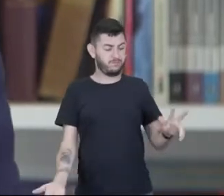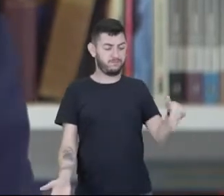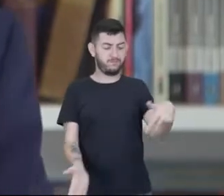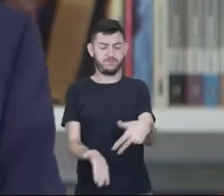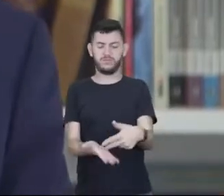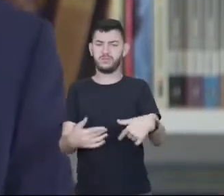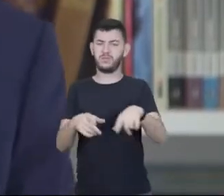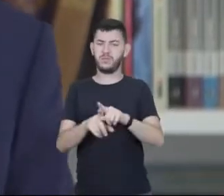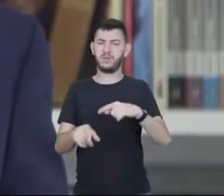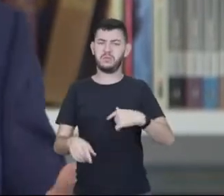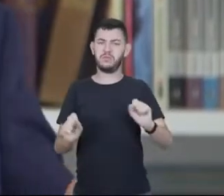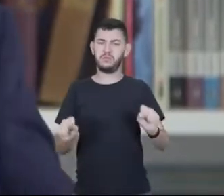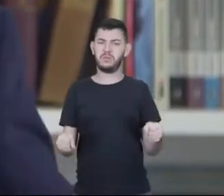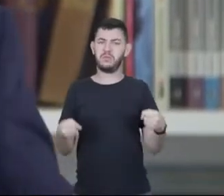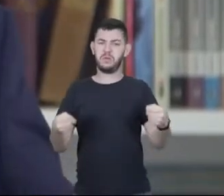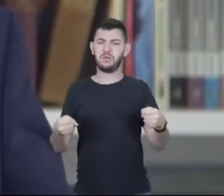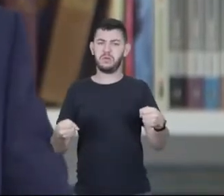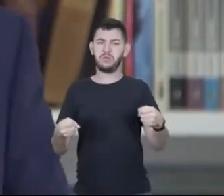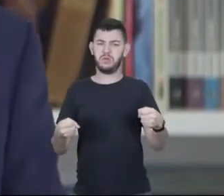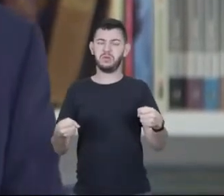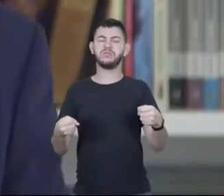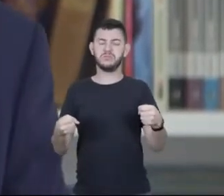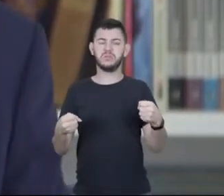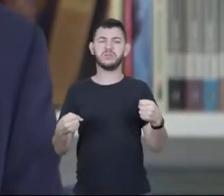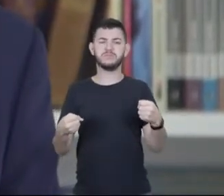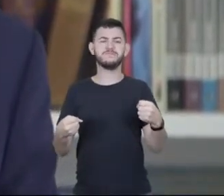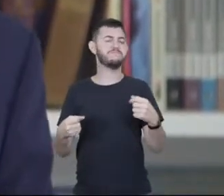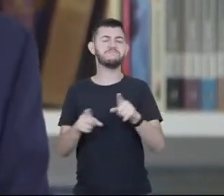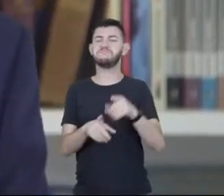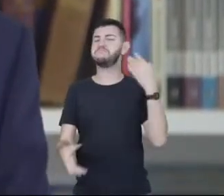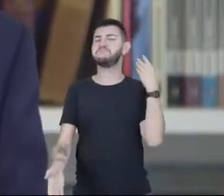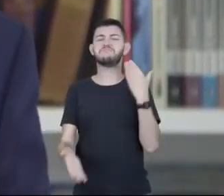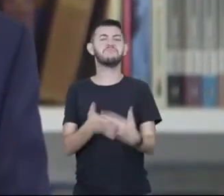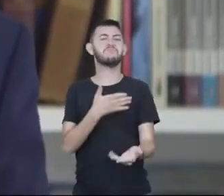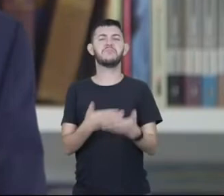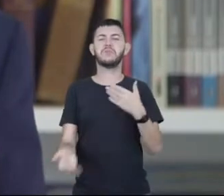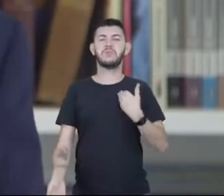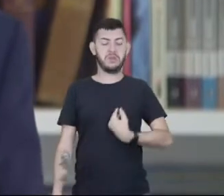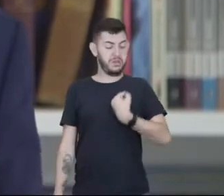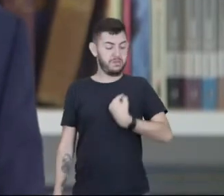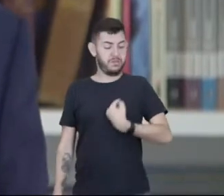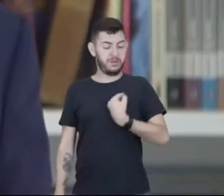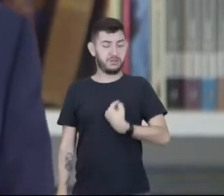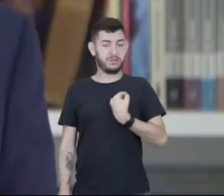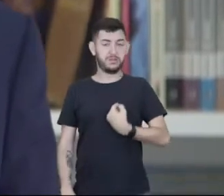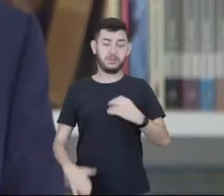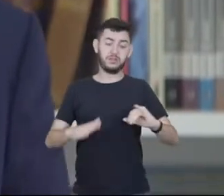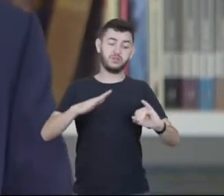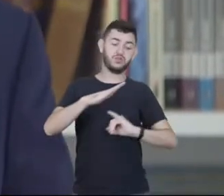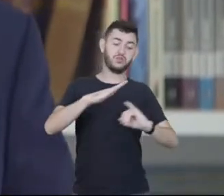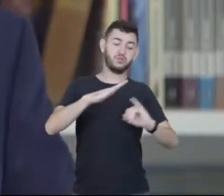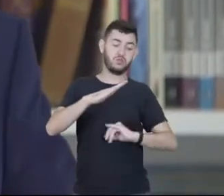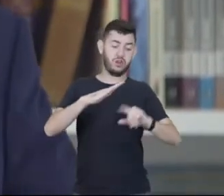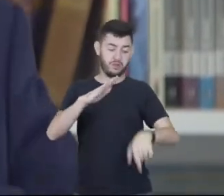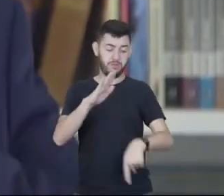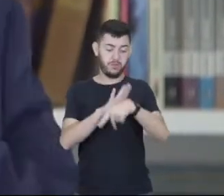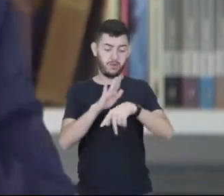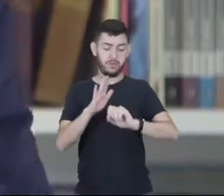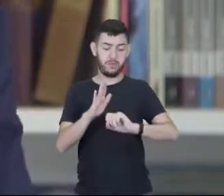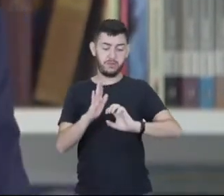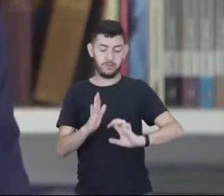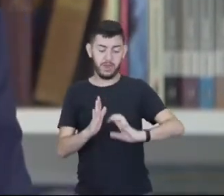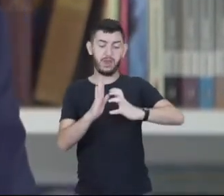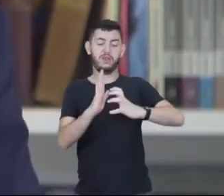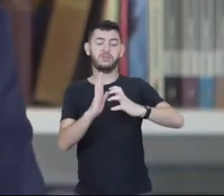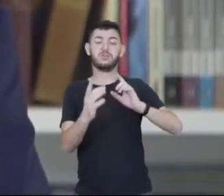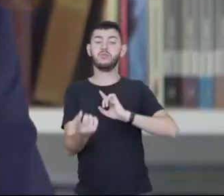e corajosamente independente da presença institucional de seus próprios partidos para dar